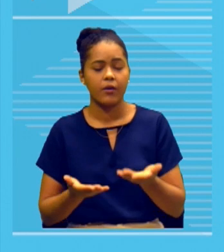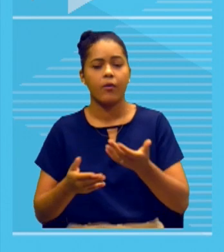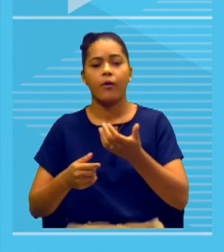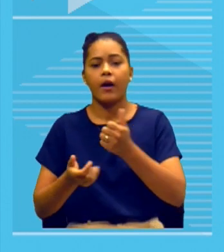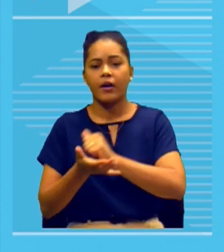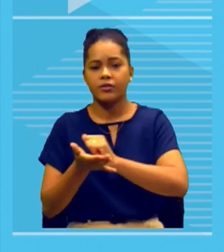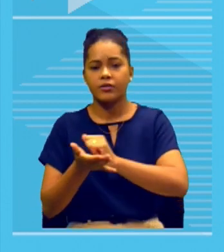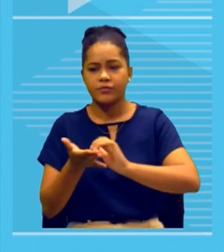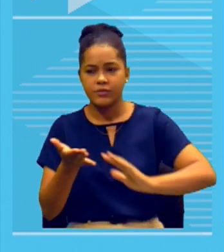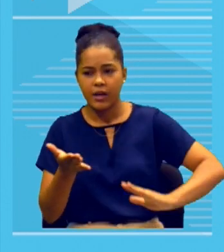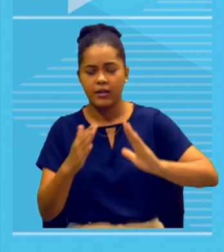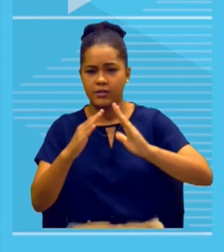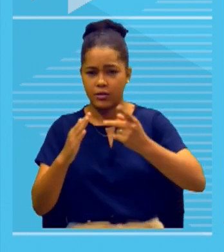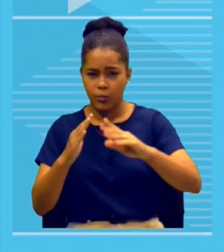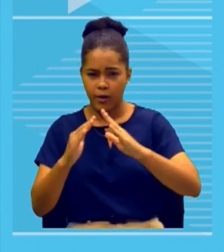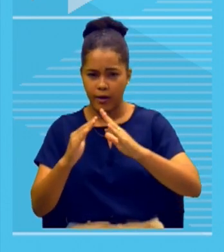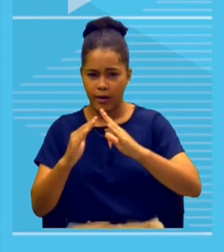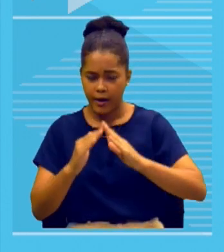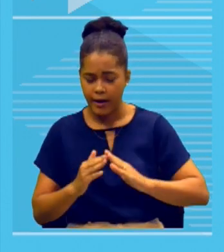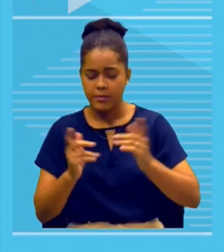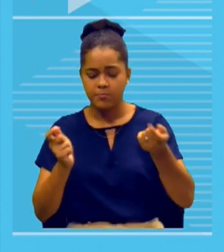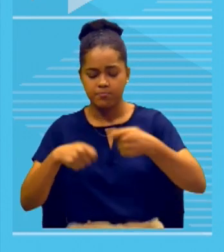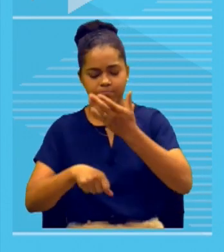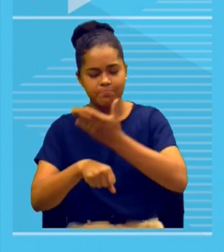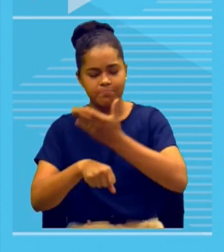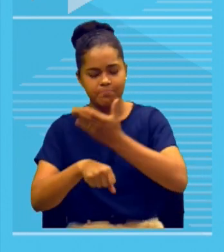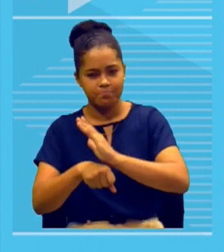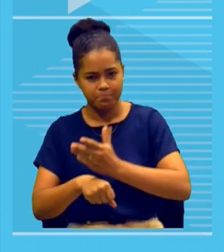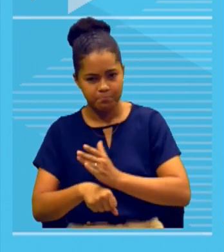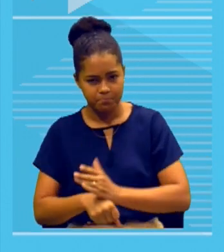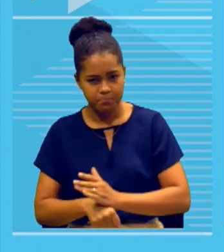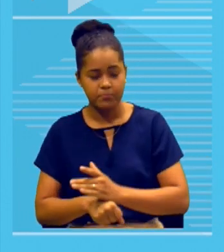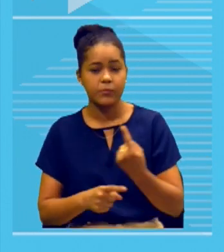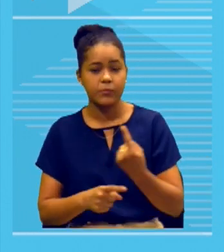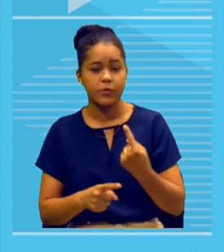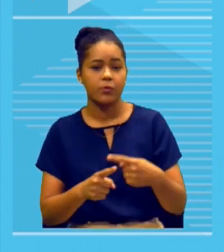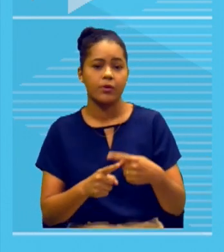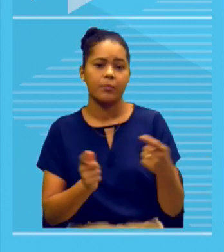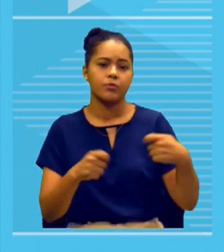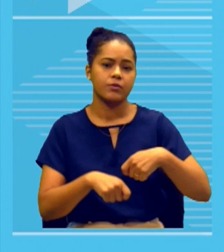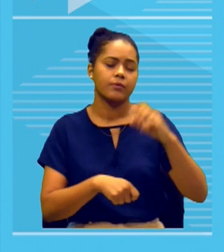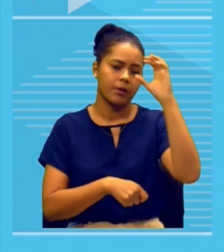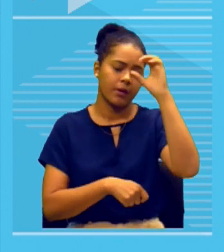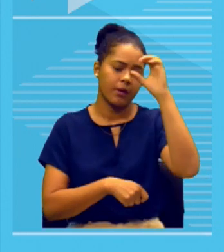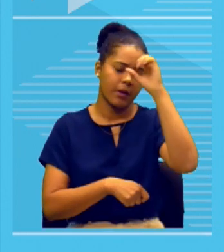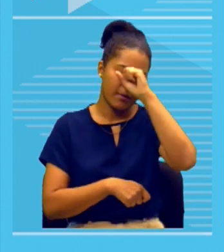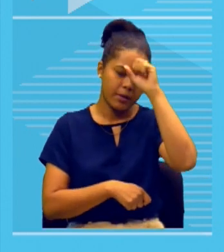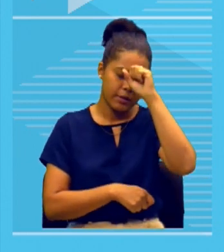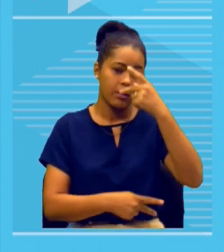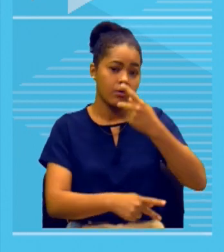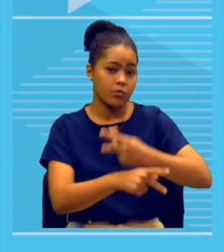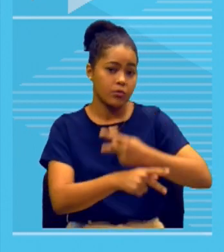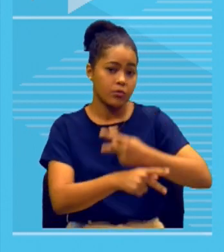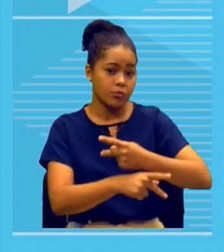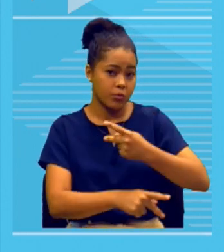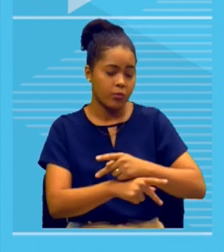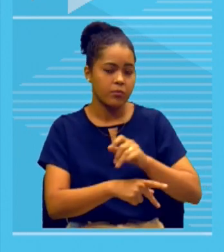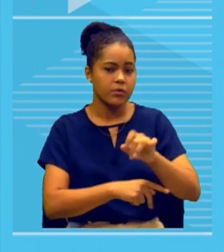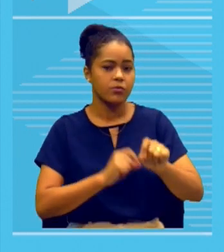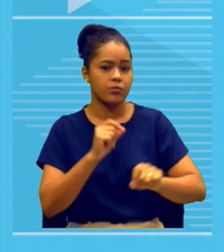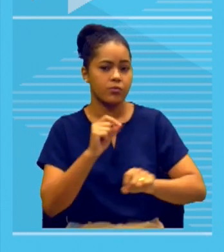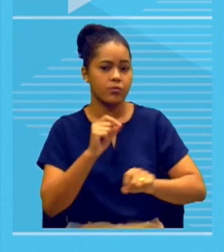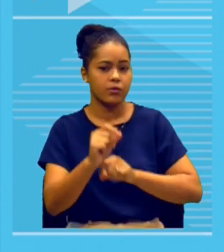em casa Porque você só vai aprender colocação pronominal se você